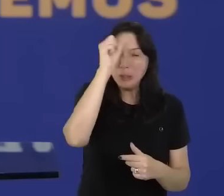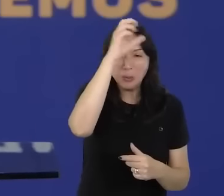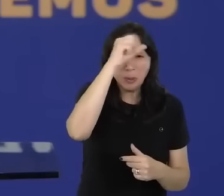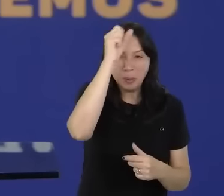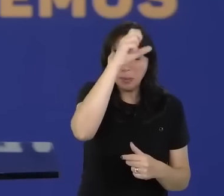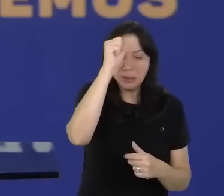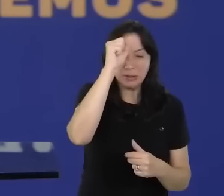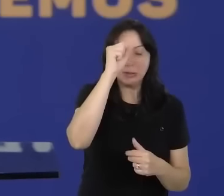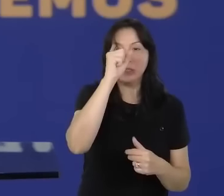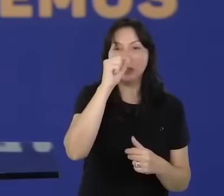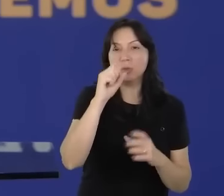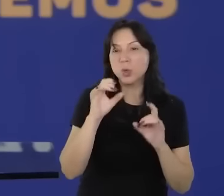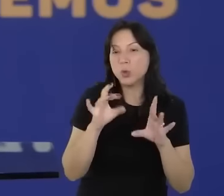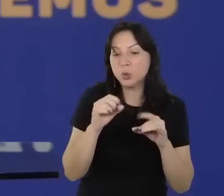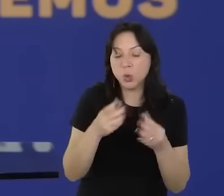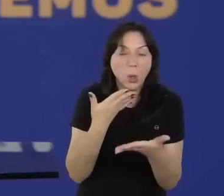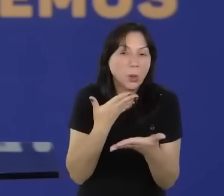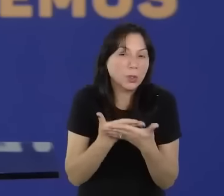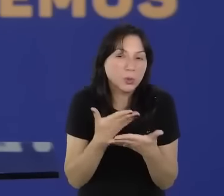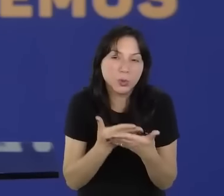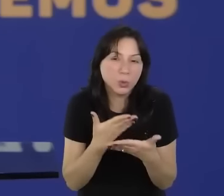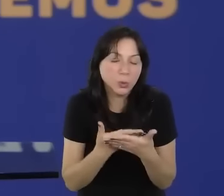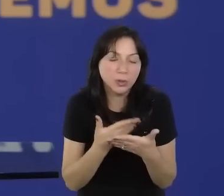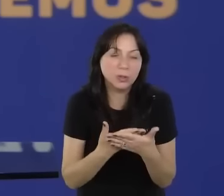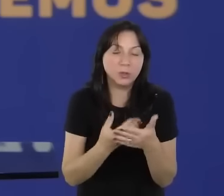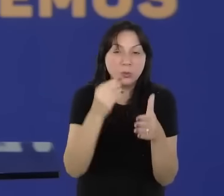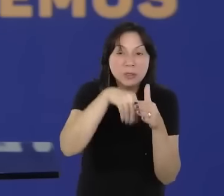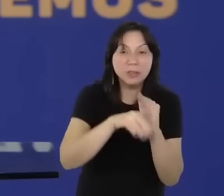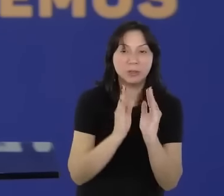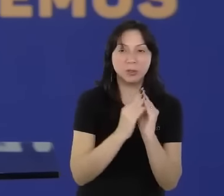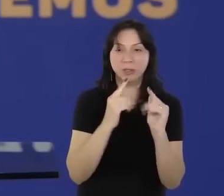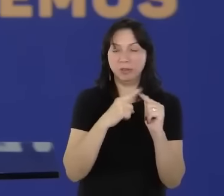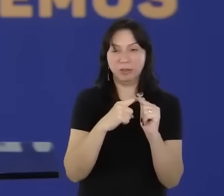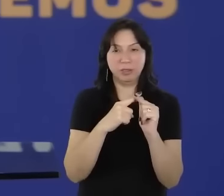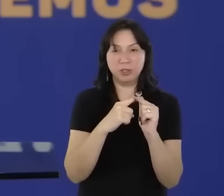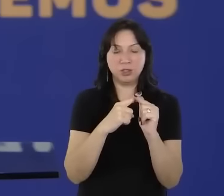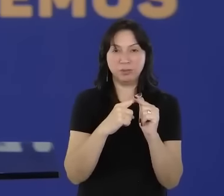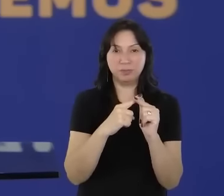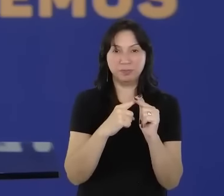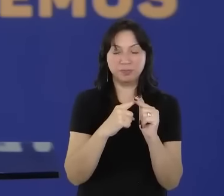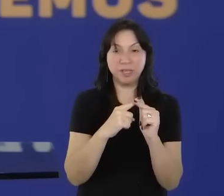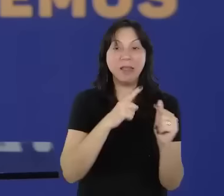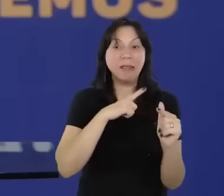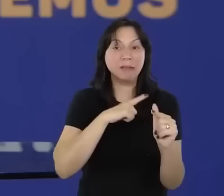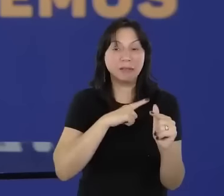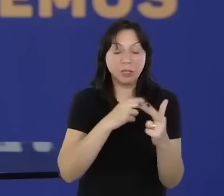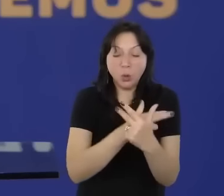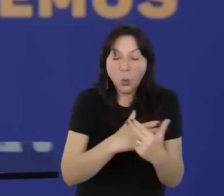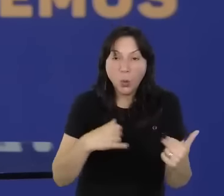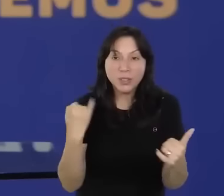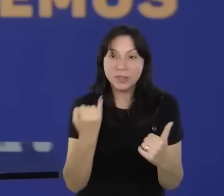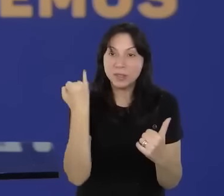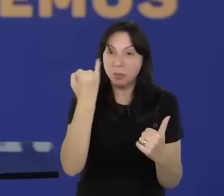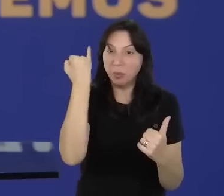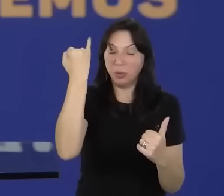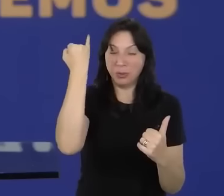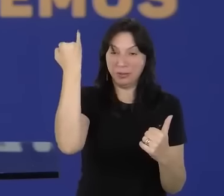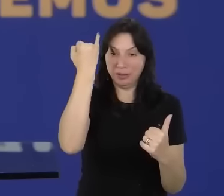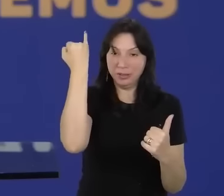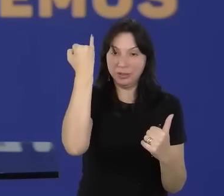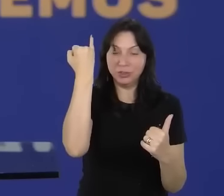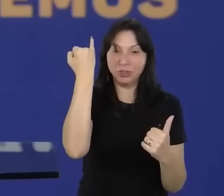ou numa classe de escola bíblica dominical nós só aprenderemos algumas